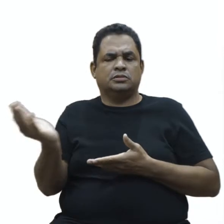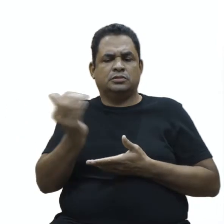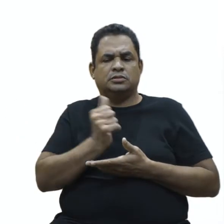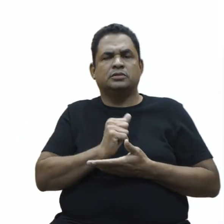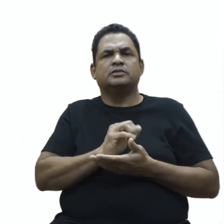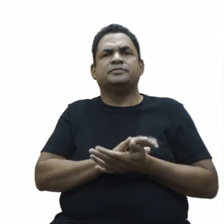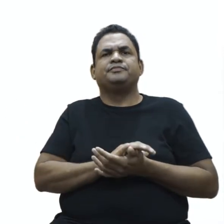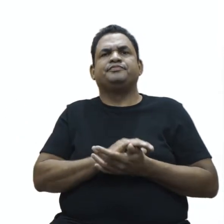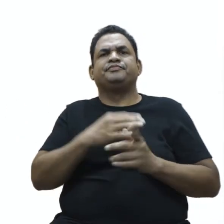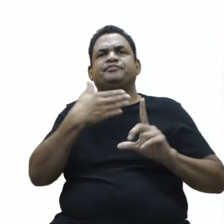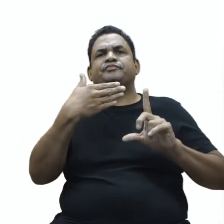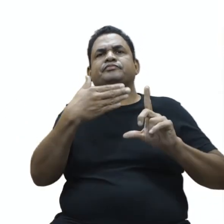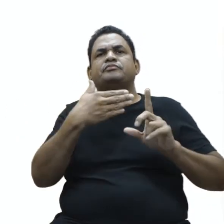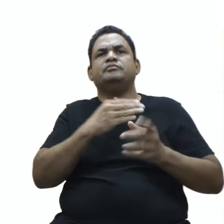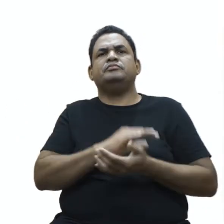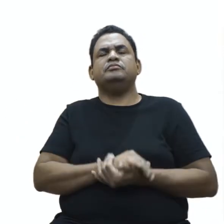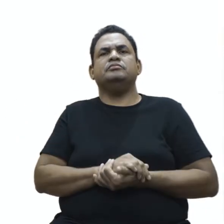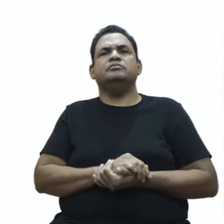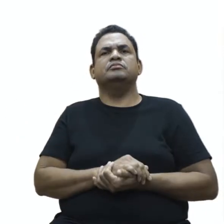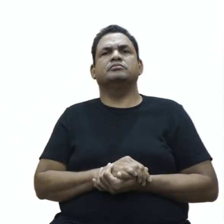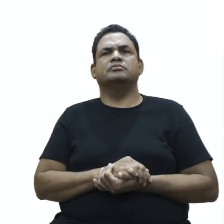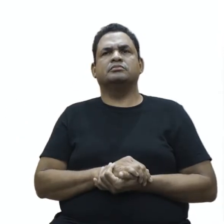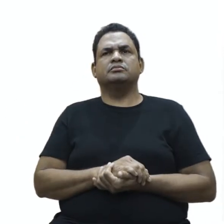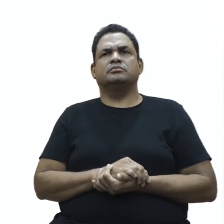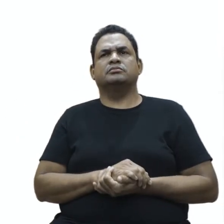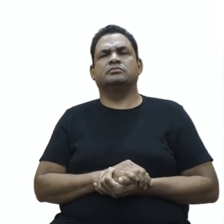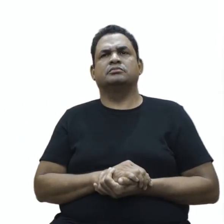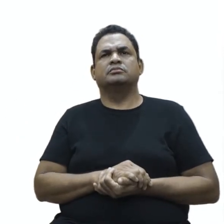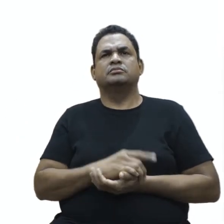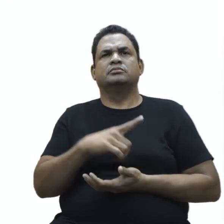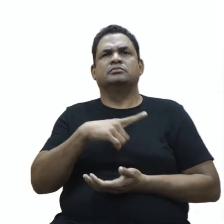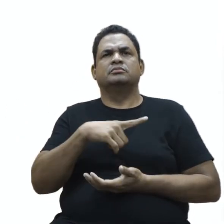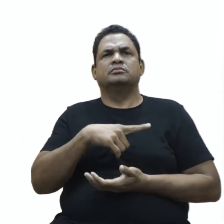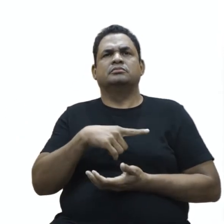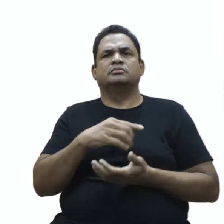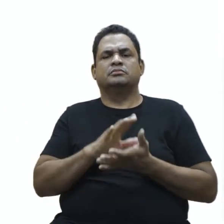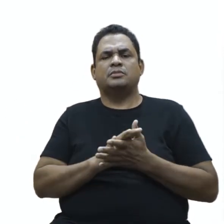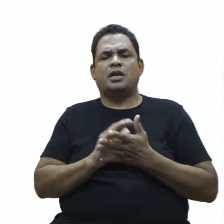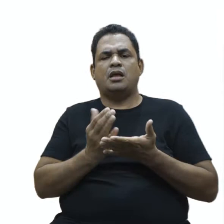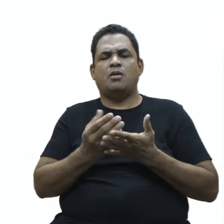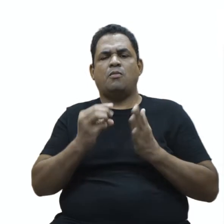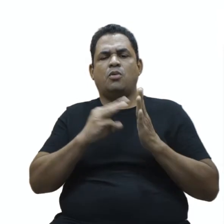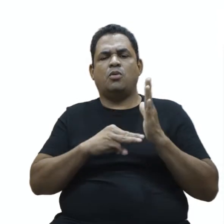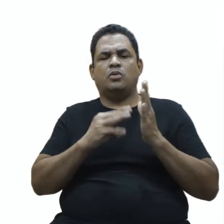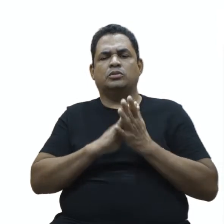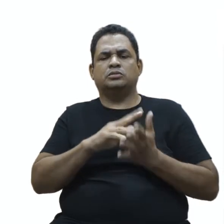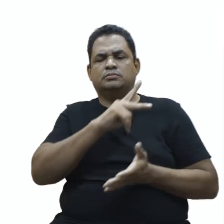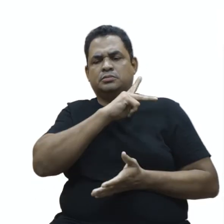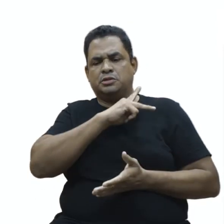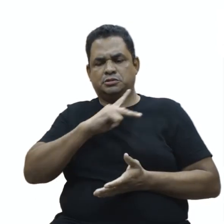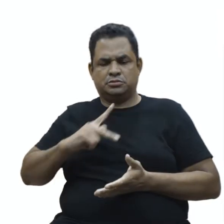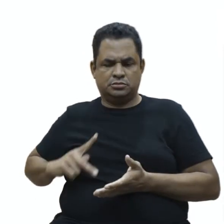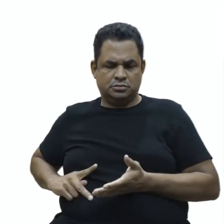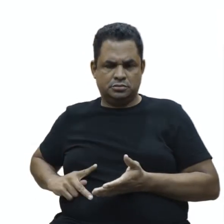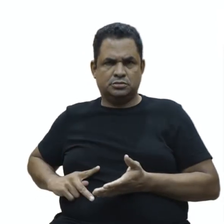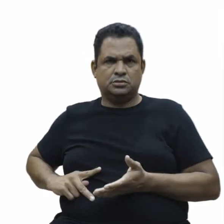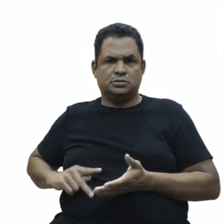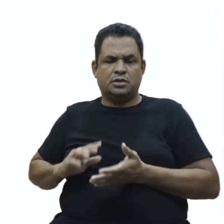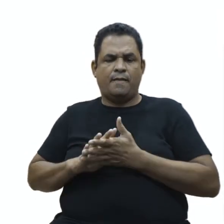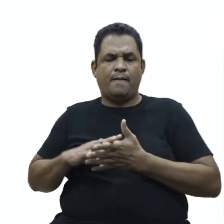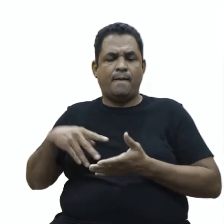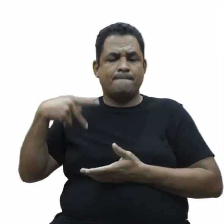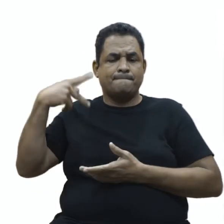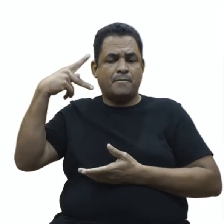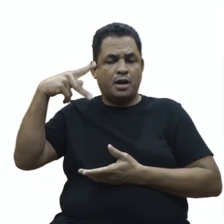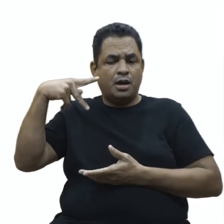slide. Então, nós temos, então, o modelo presidencialismo e o parlamentarismo, que são os modelos mais